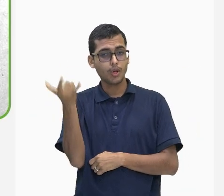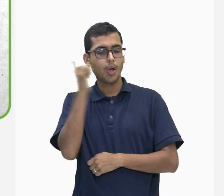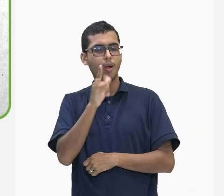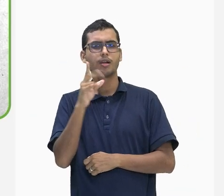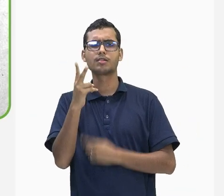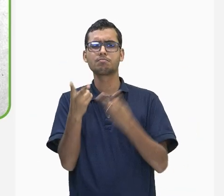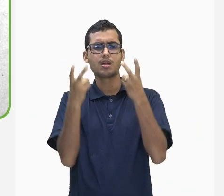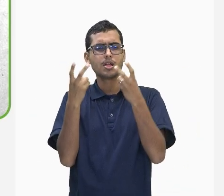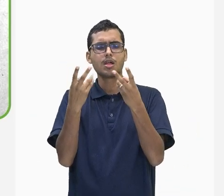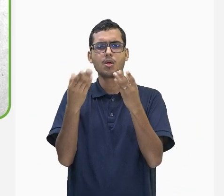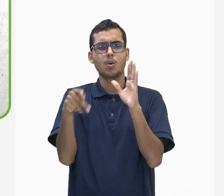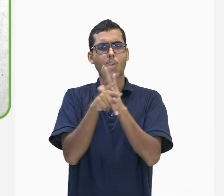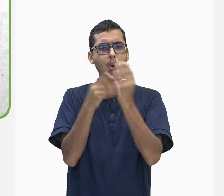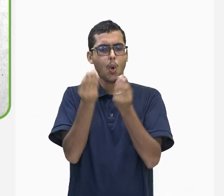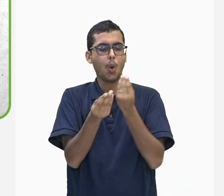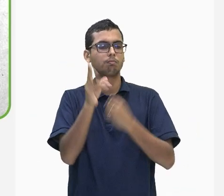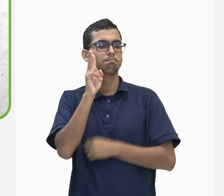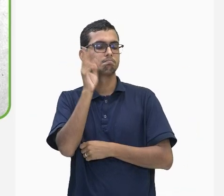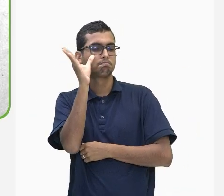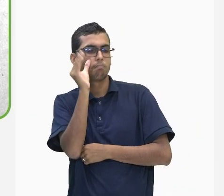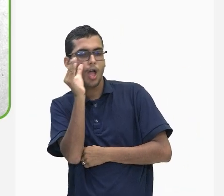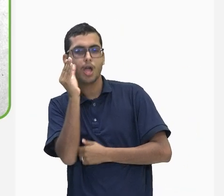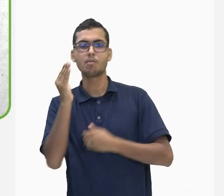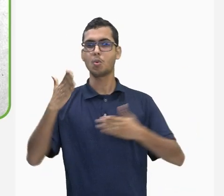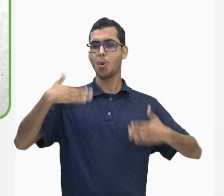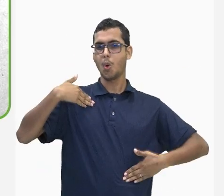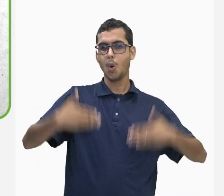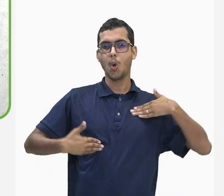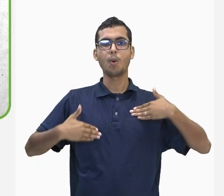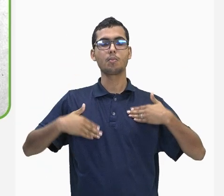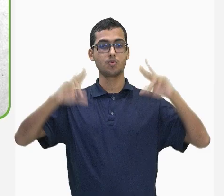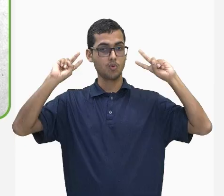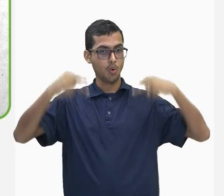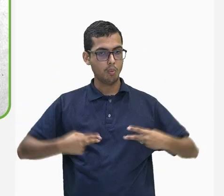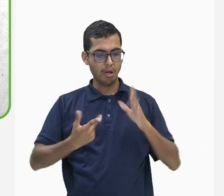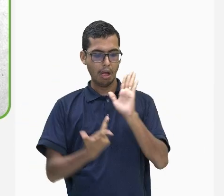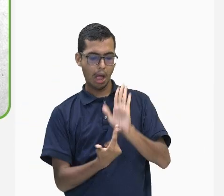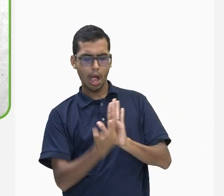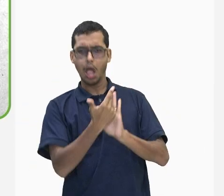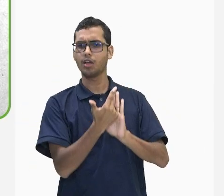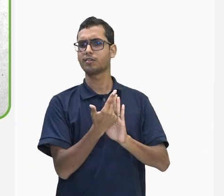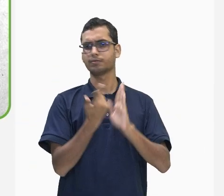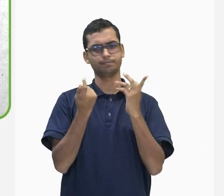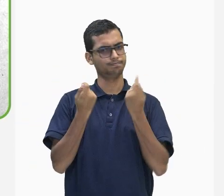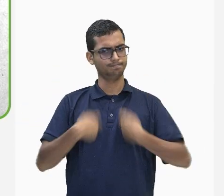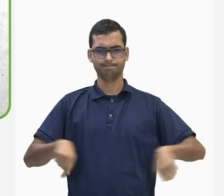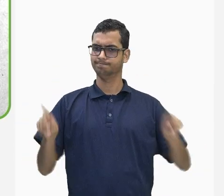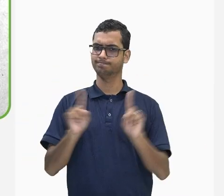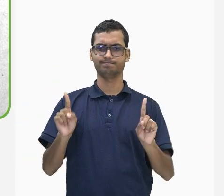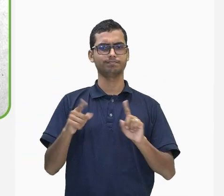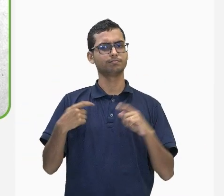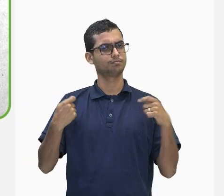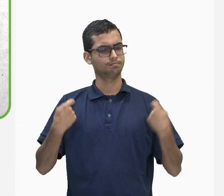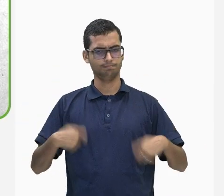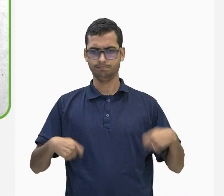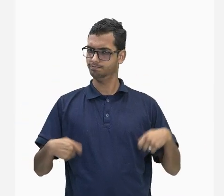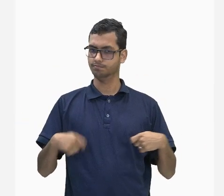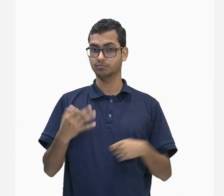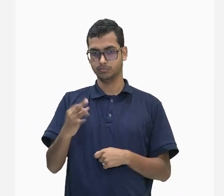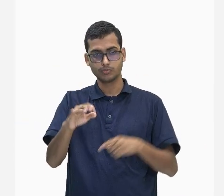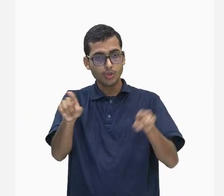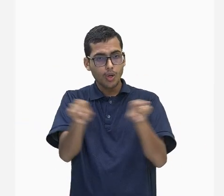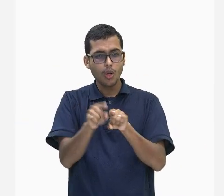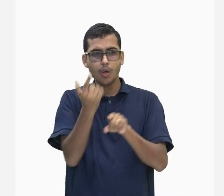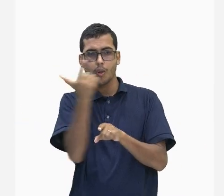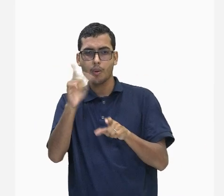corpo humano sem cirurgia, revolucionando diagnósticos de fraturas e doenças. Uma outra colaboração que nós tivemos é